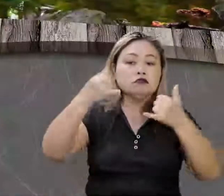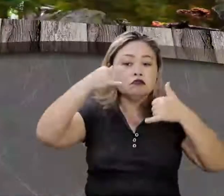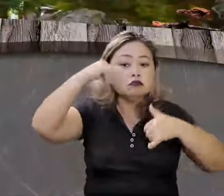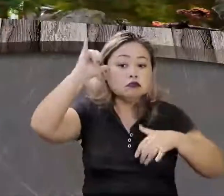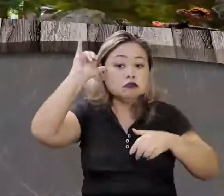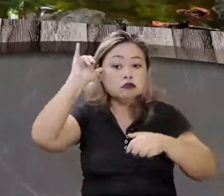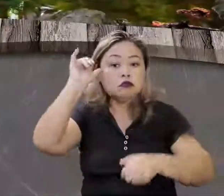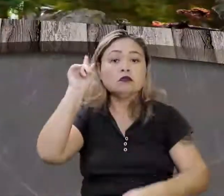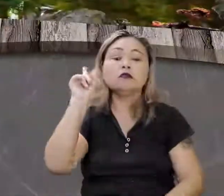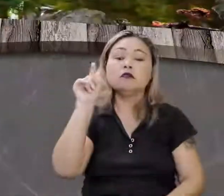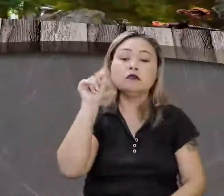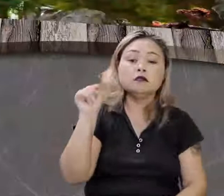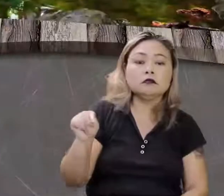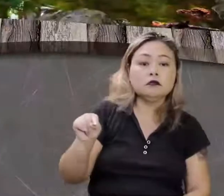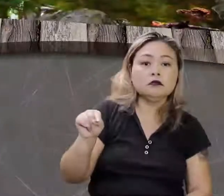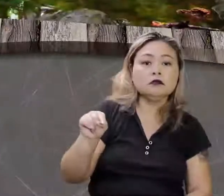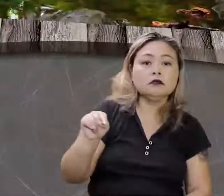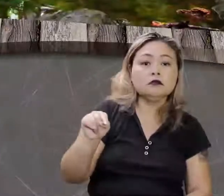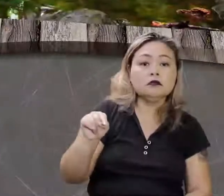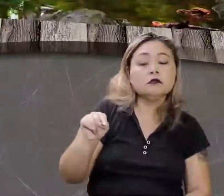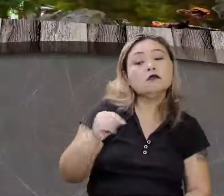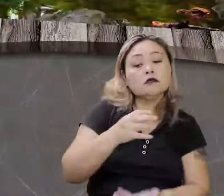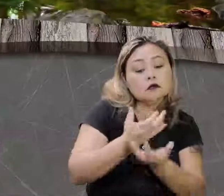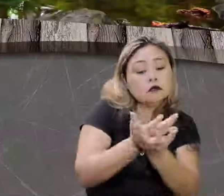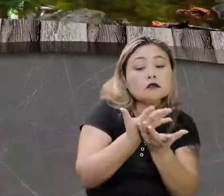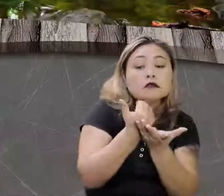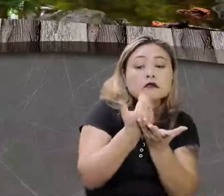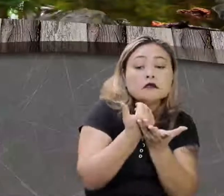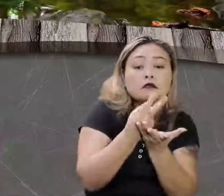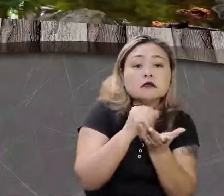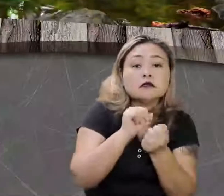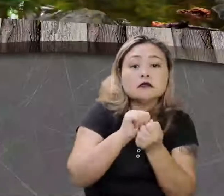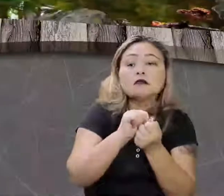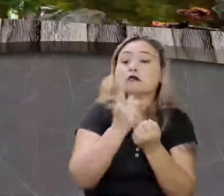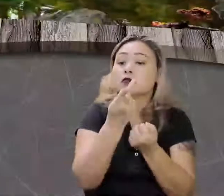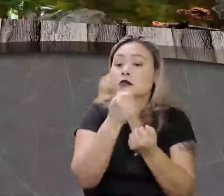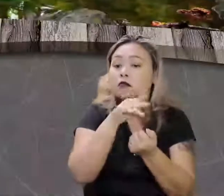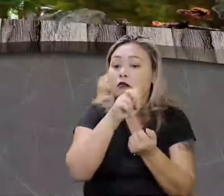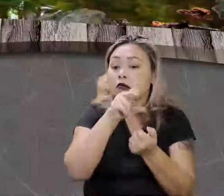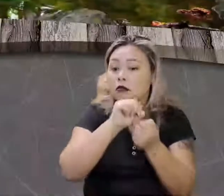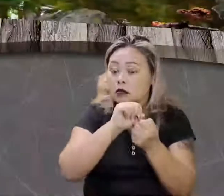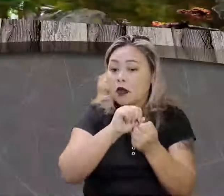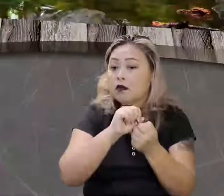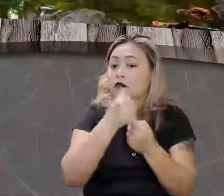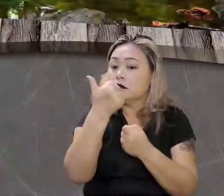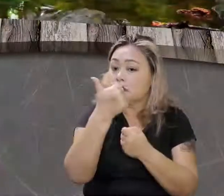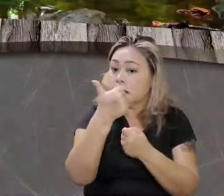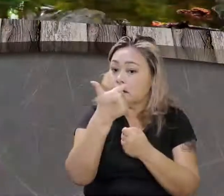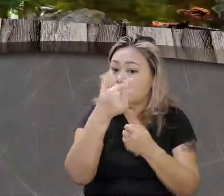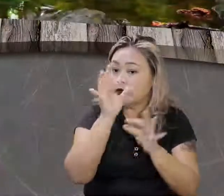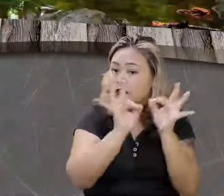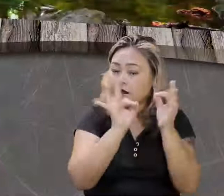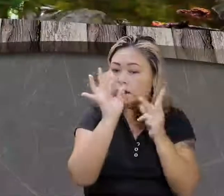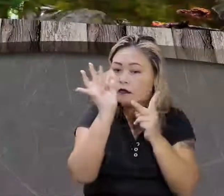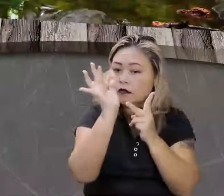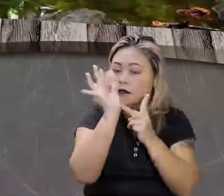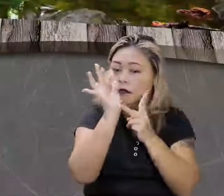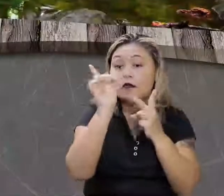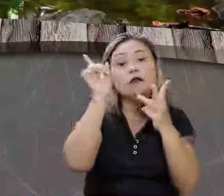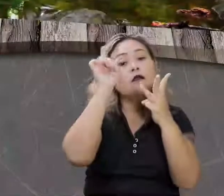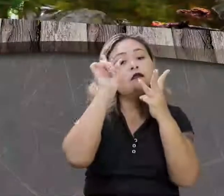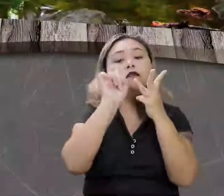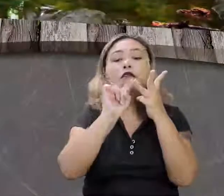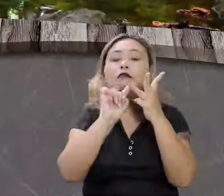se alimentou, no caso, de vegetais. Ele é o herbívoro, tá no segundo nível trófico. Nós vamos ocupar